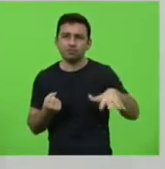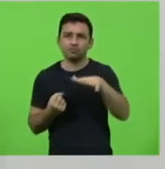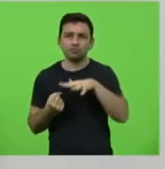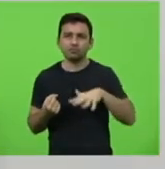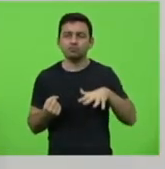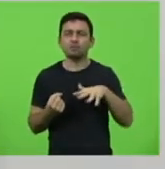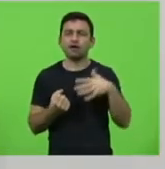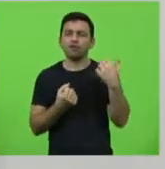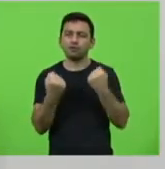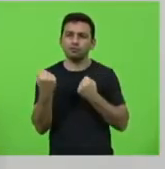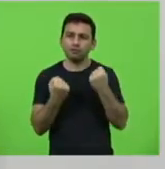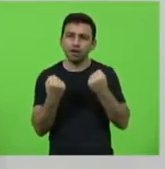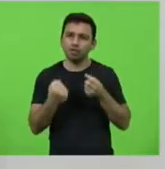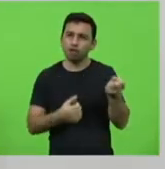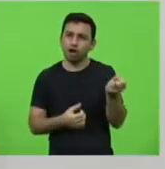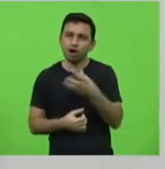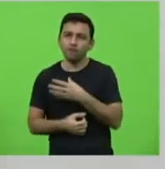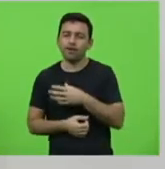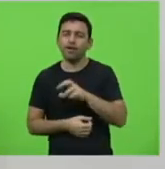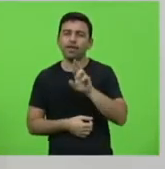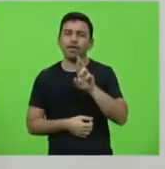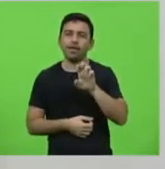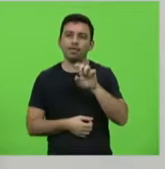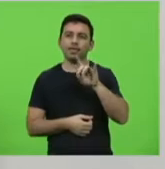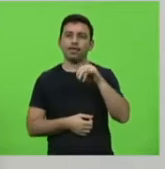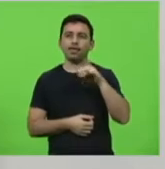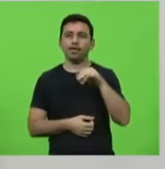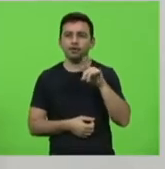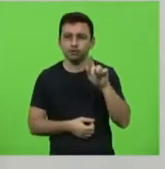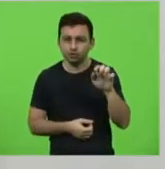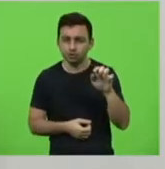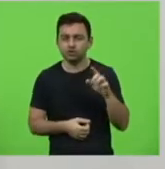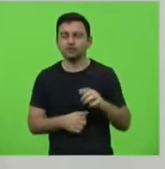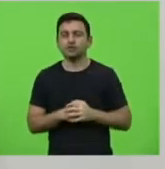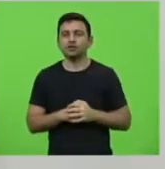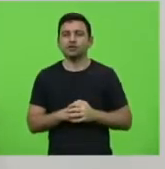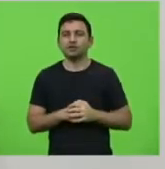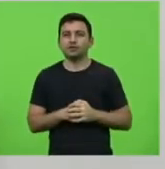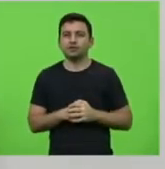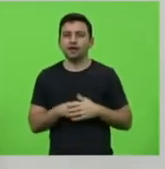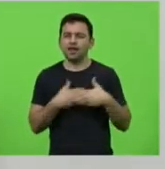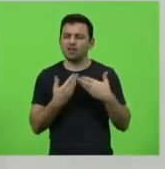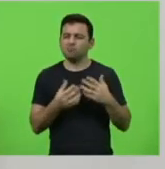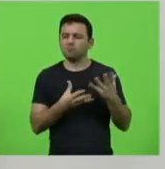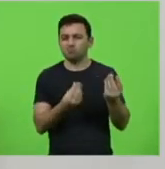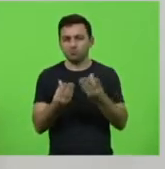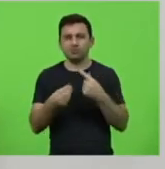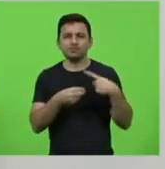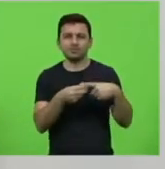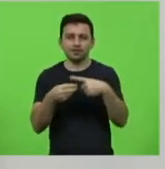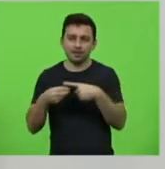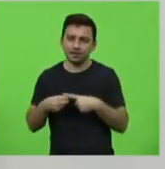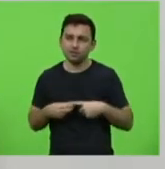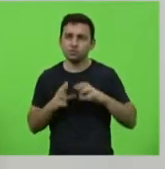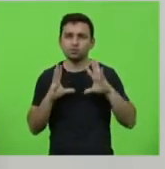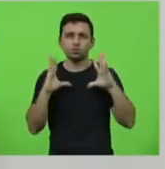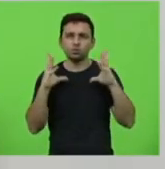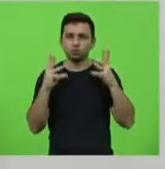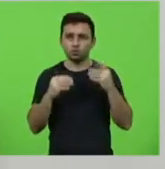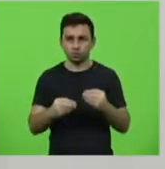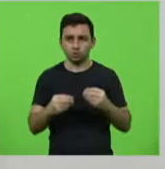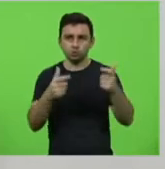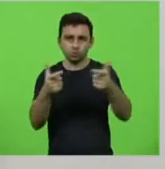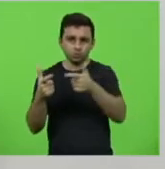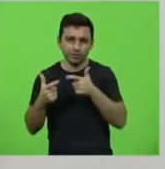viatura nova, um Jeep Renegade, em vários municípios de Santa Catarina, por todas as regiões. Então, fica aqui